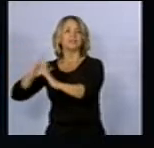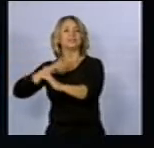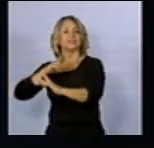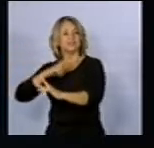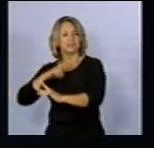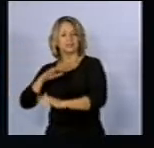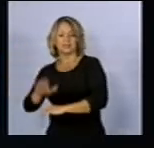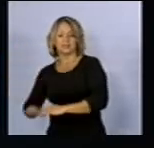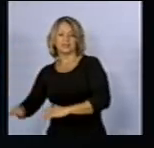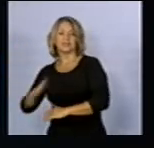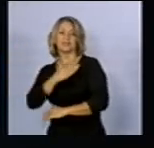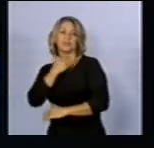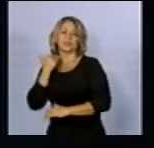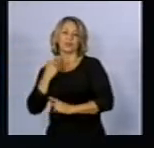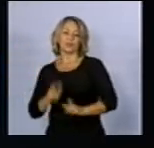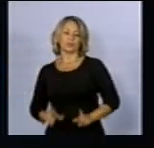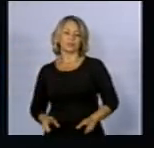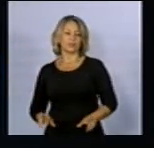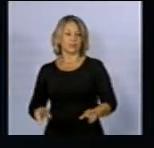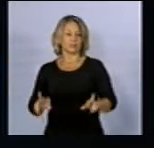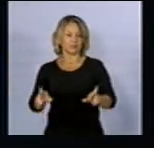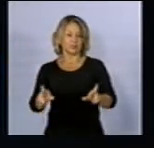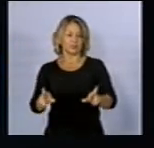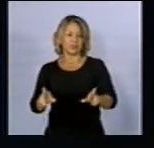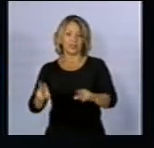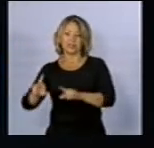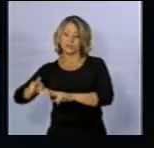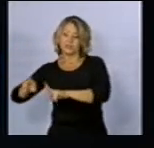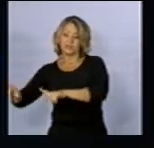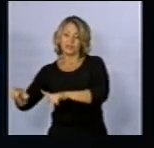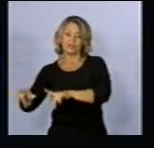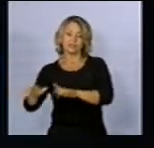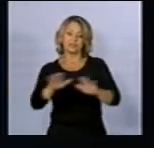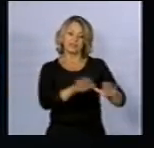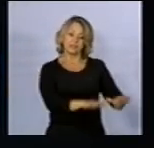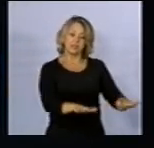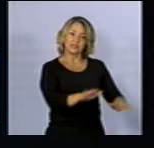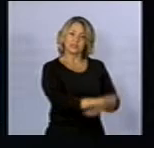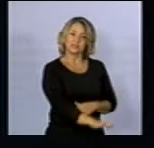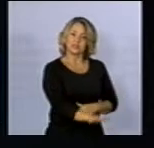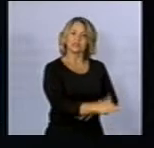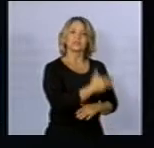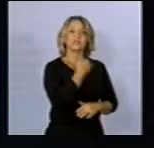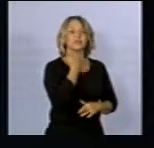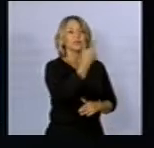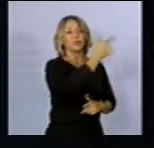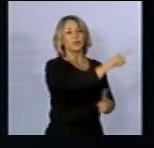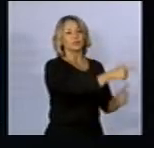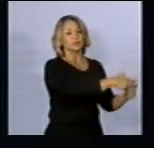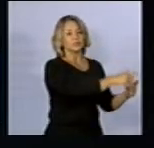haviam falecido com leucemia, daquelas falecidas por outras causas de morte.